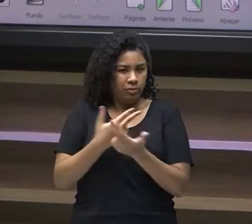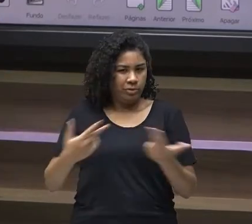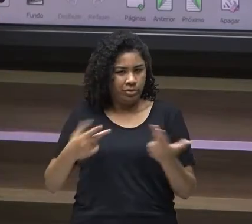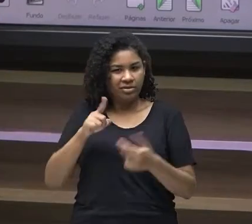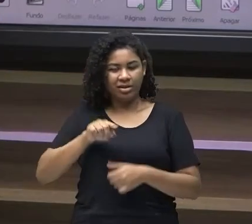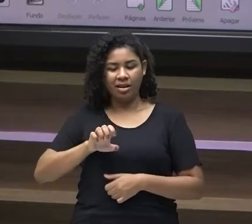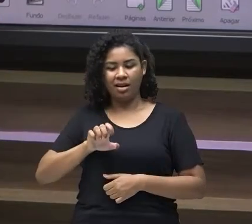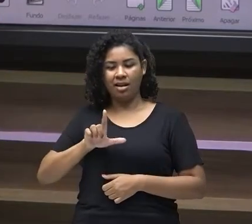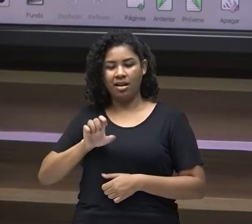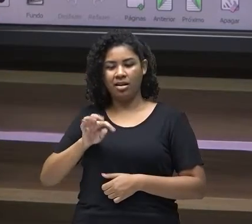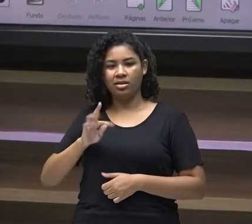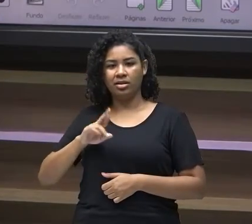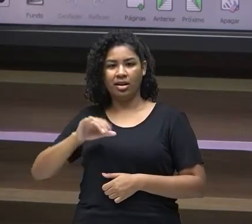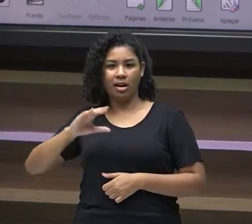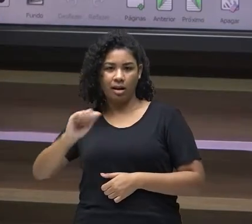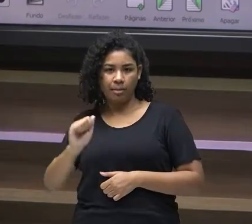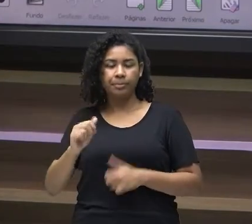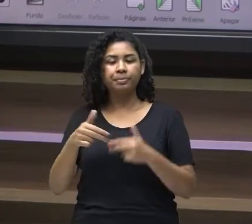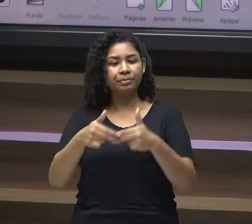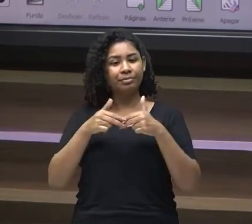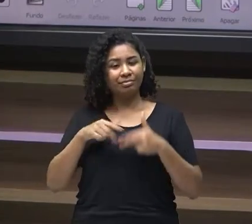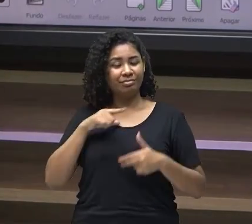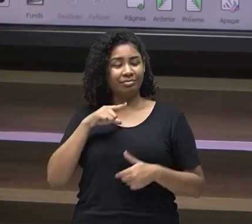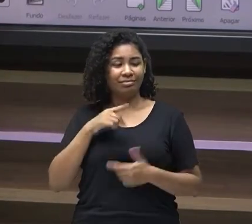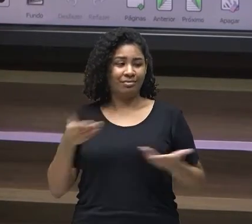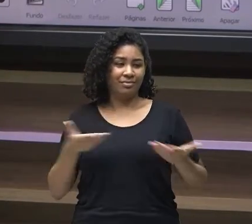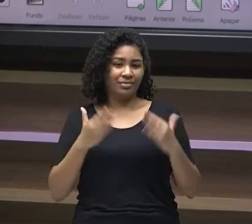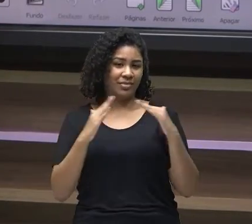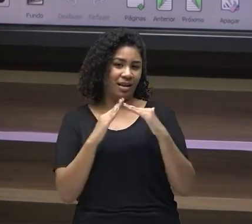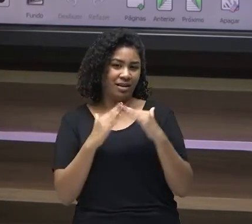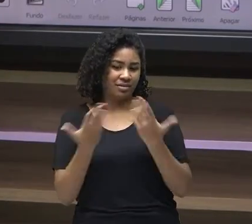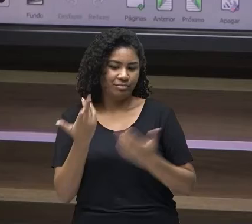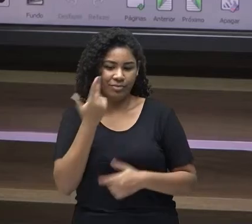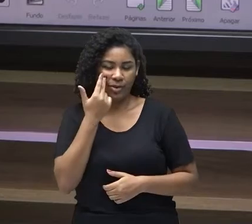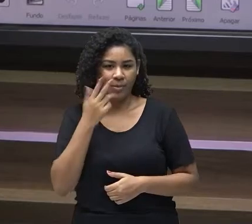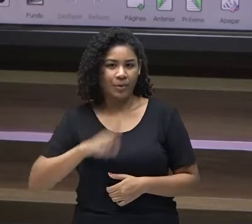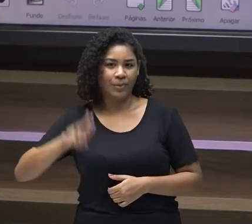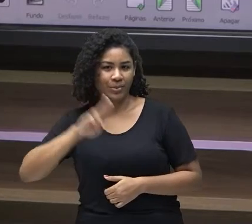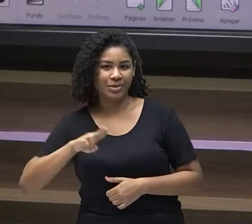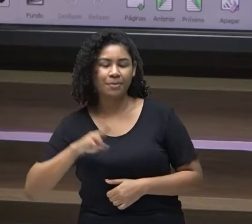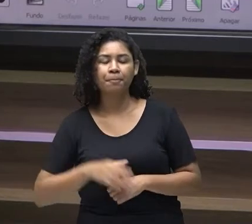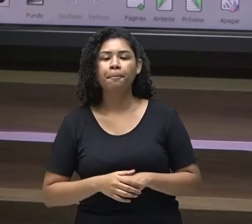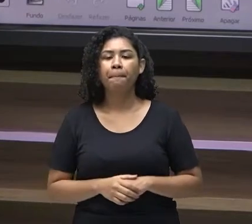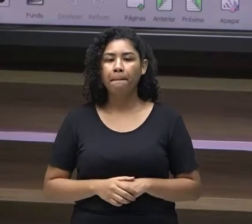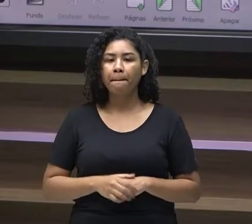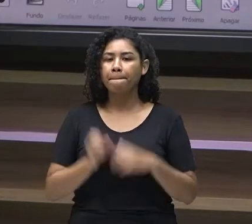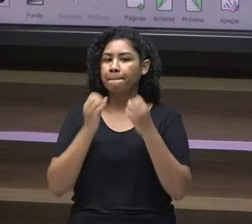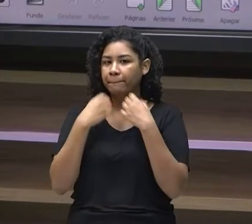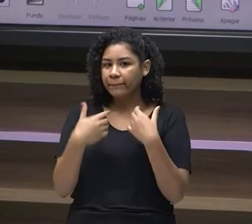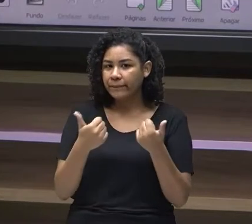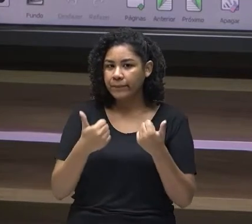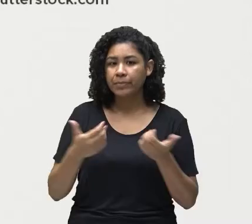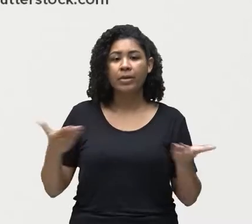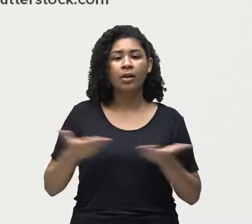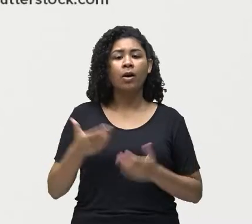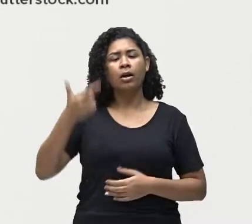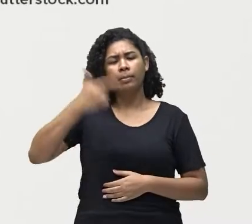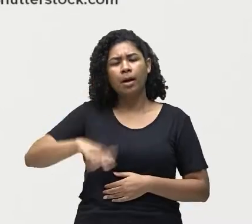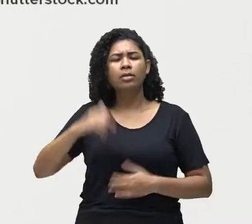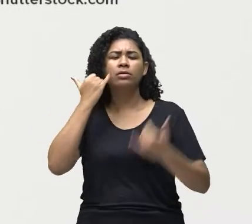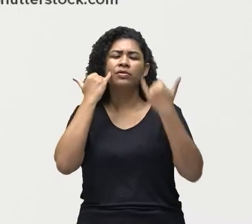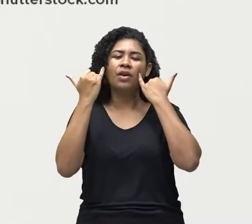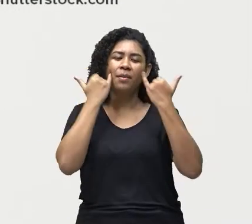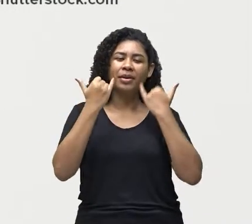energia elétrica que a gente tem aí nas nossas residências, por exemplo. Tá bom? Então, vamos observar mais algumas